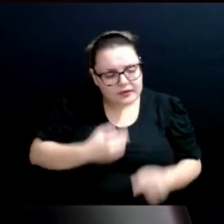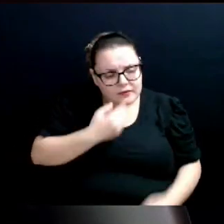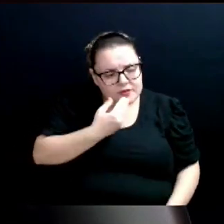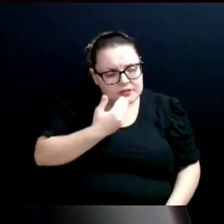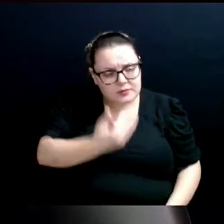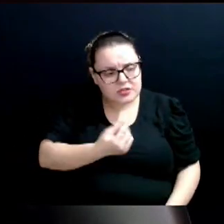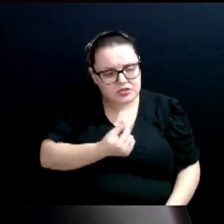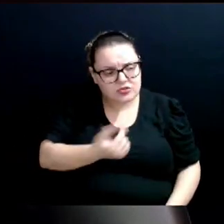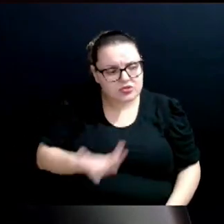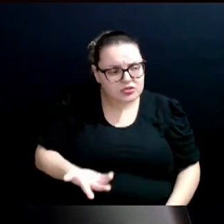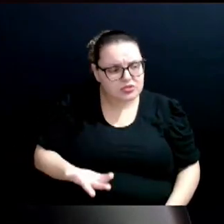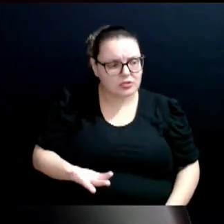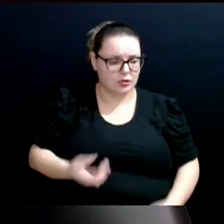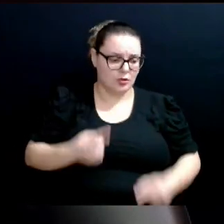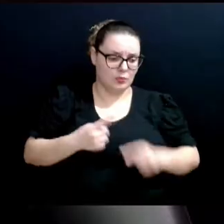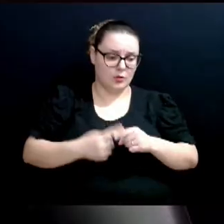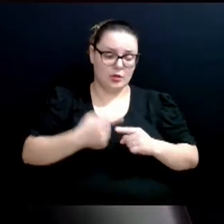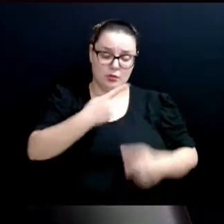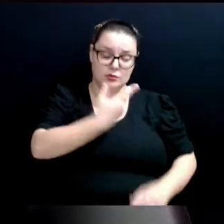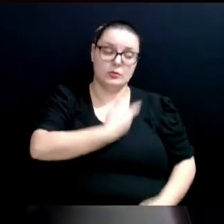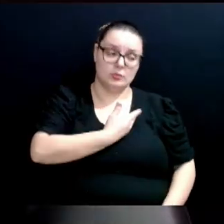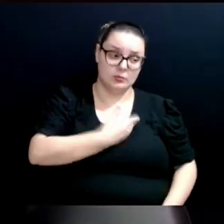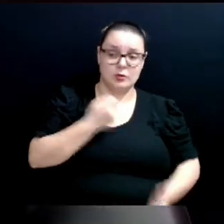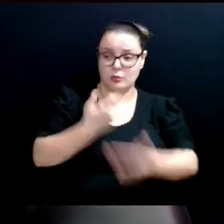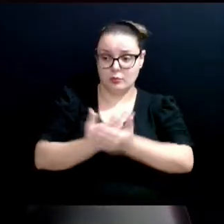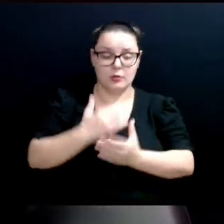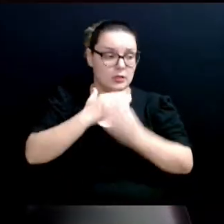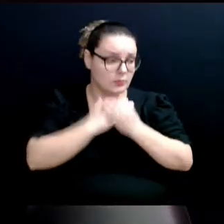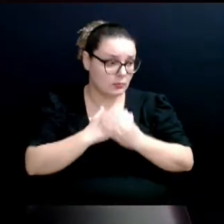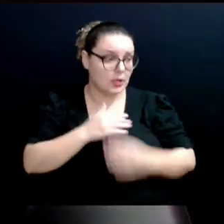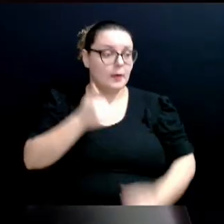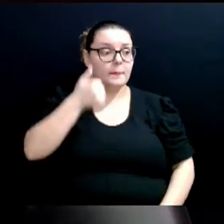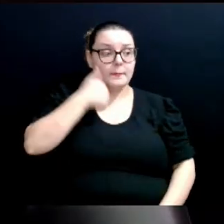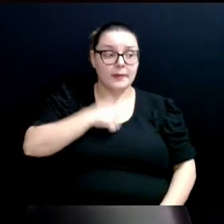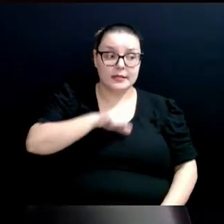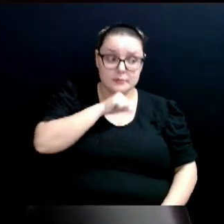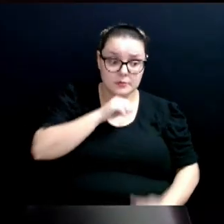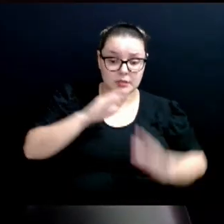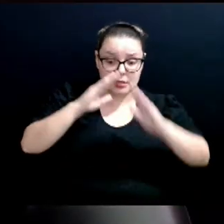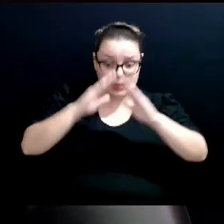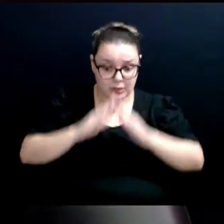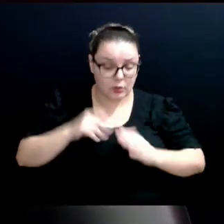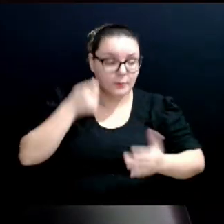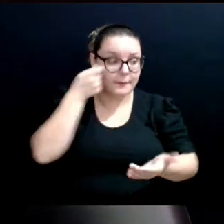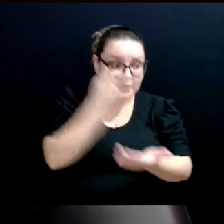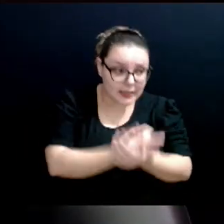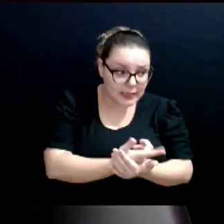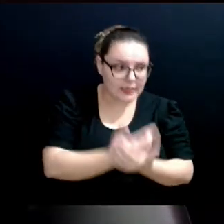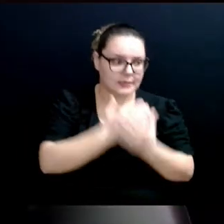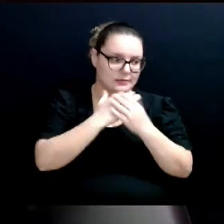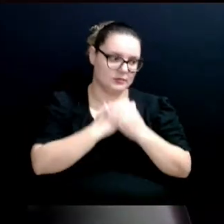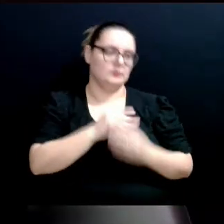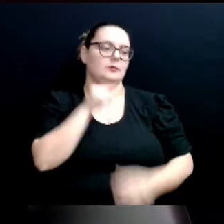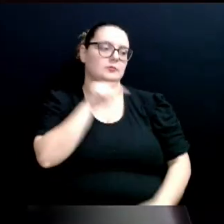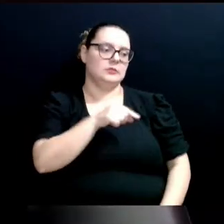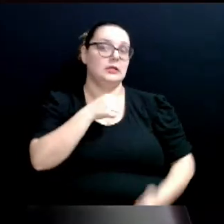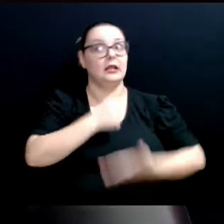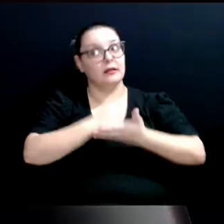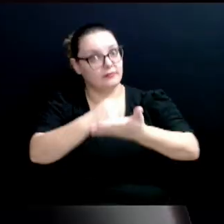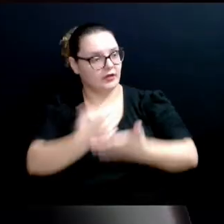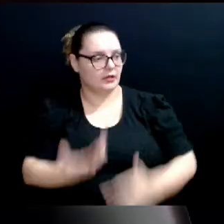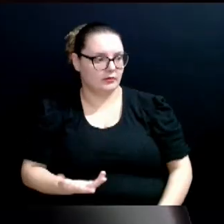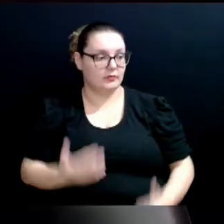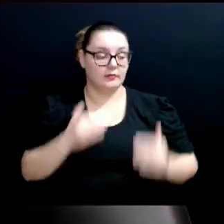compra lanche na escola. Só que a mamãe compra lanche em casa para você. Então vamos fazer um combinado? Eu vou te dar o dinheiro